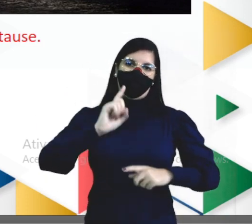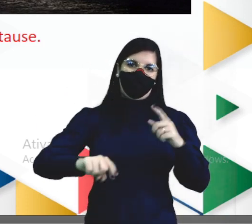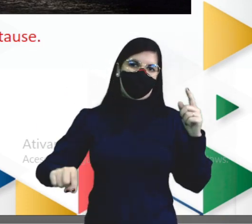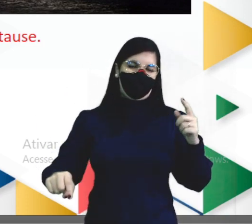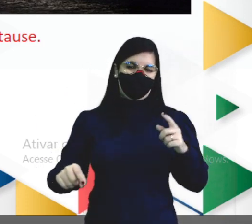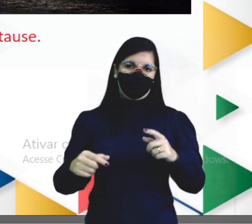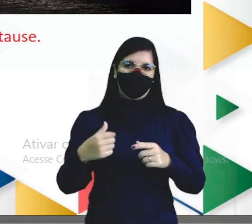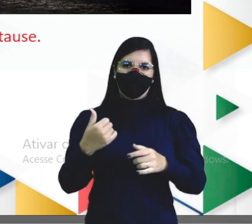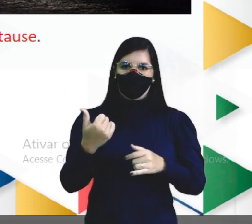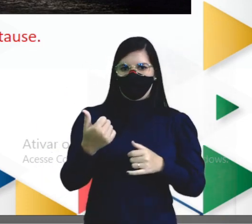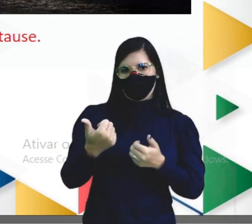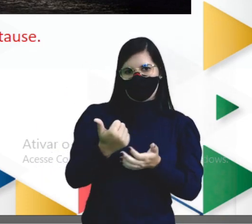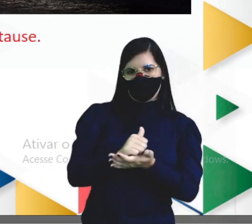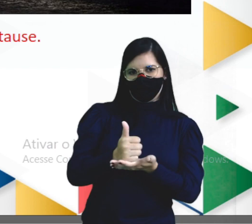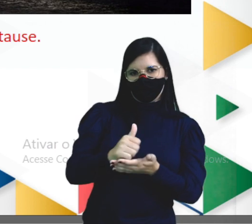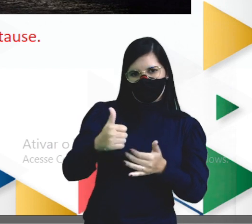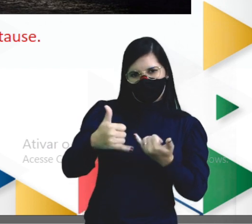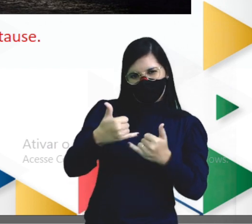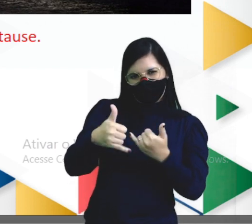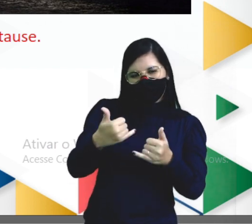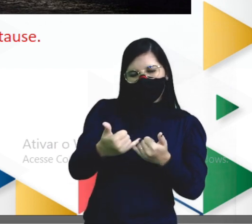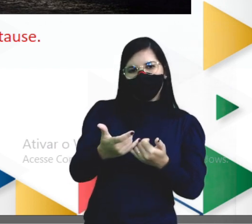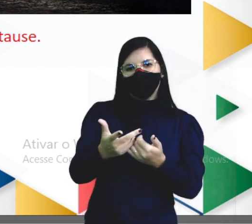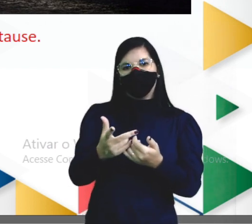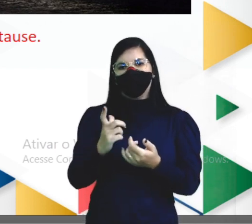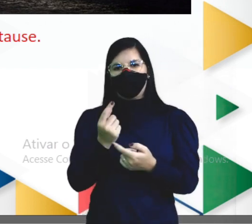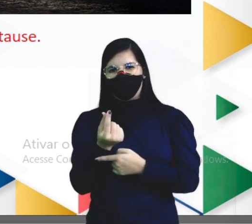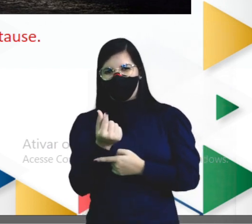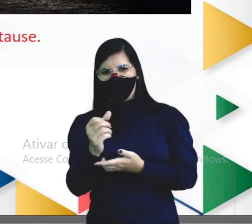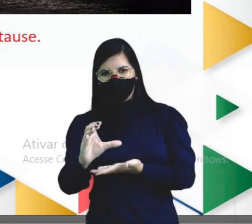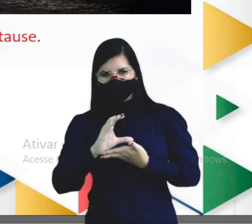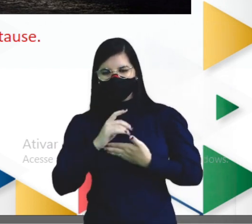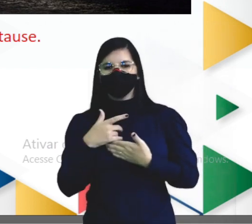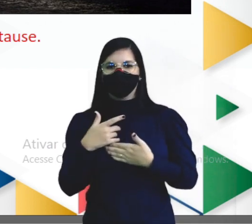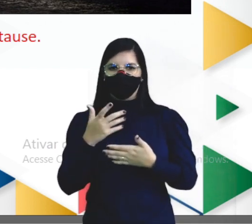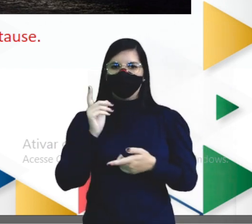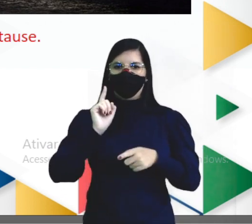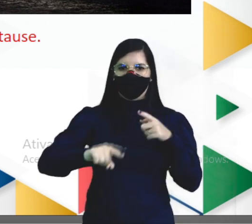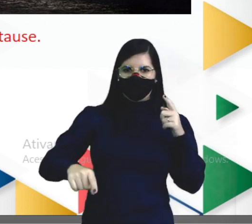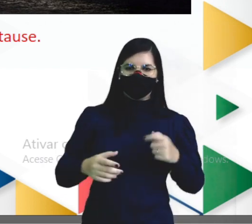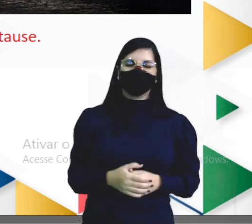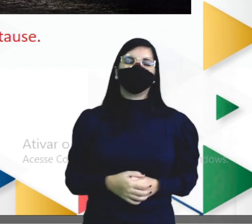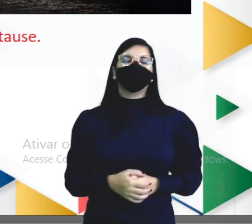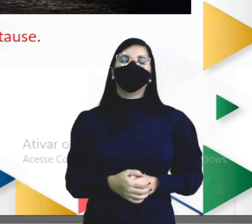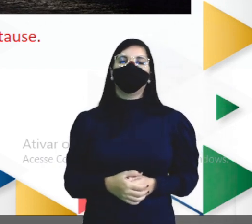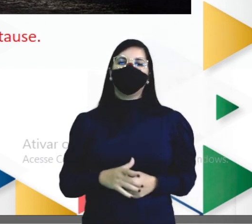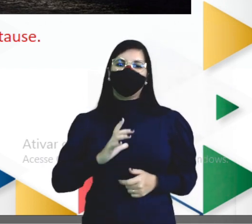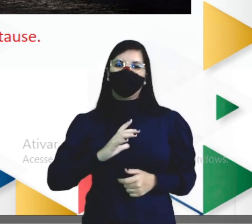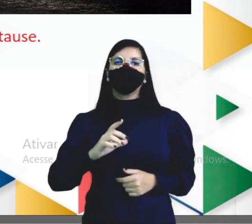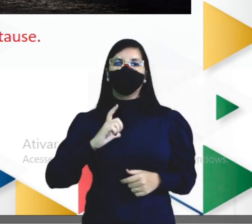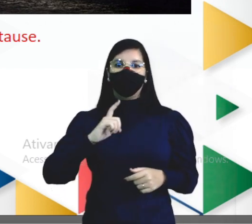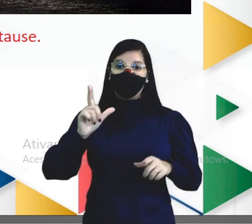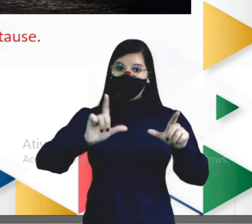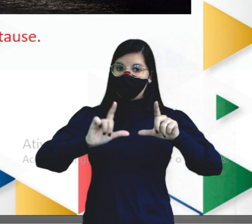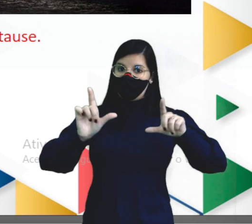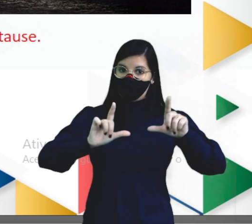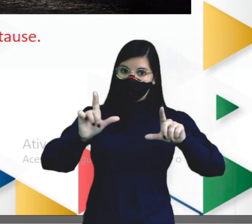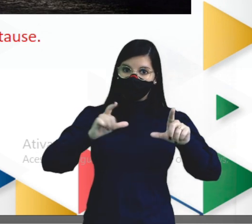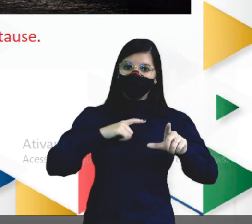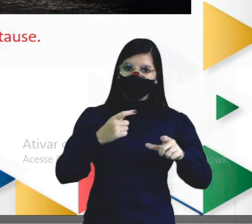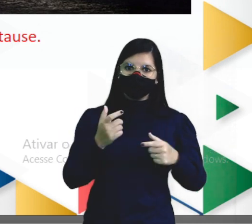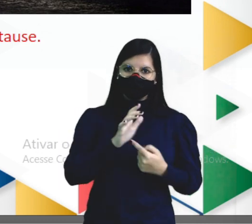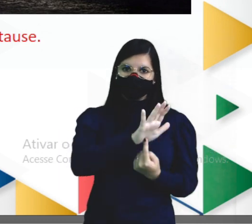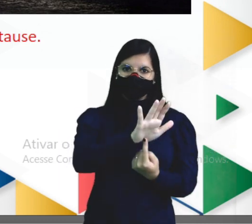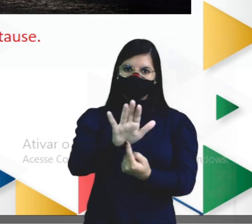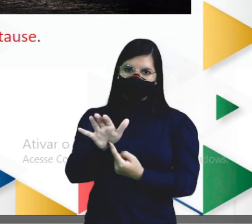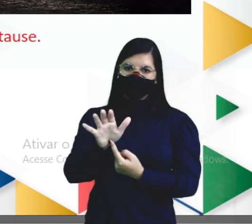foram proibidos no Brasil, né? Então, enfim, também tem uma série bastante antiga, isso aí antiga mais do que a de Erivelto,